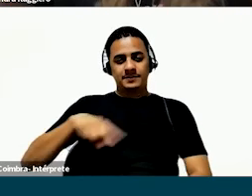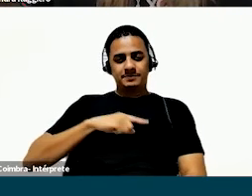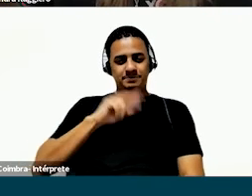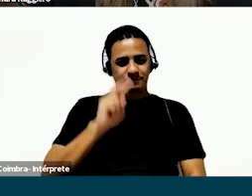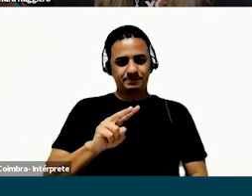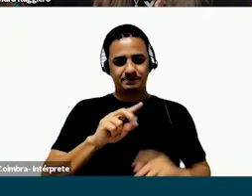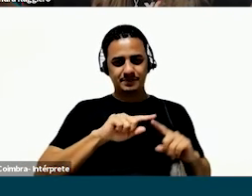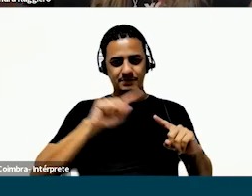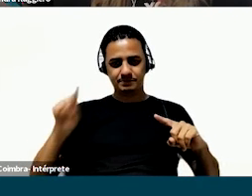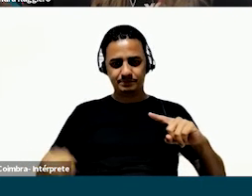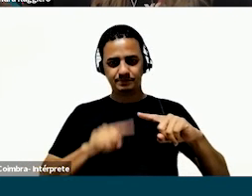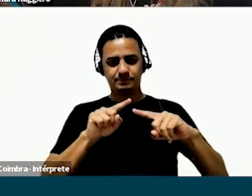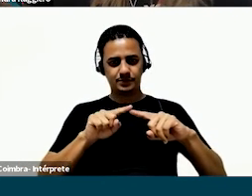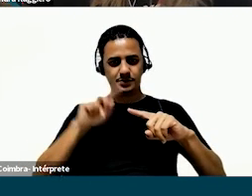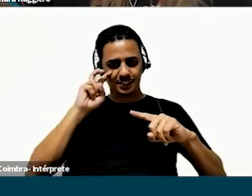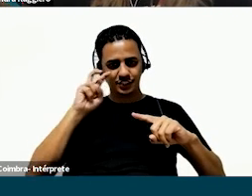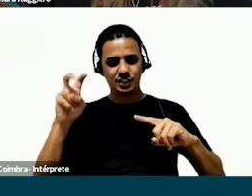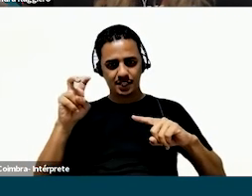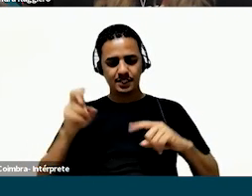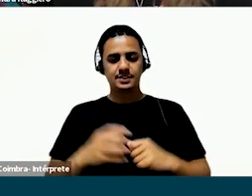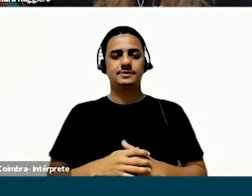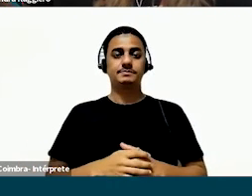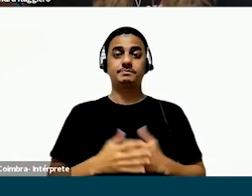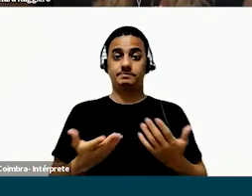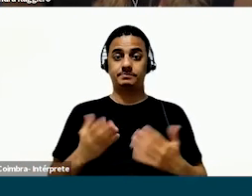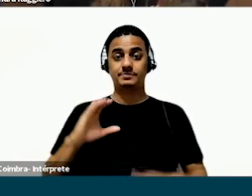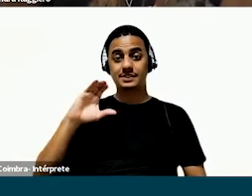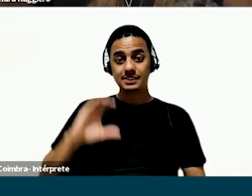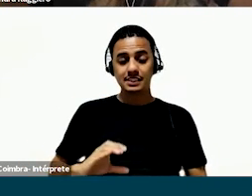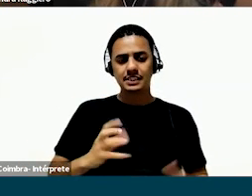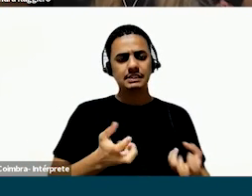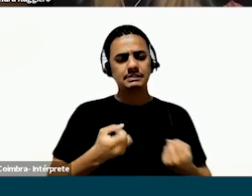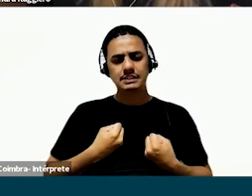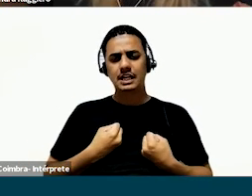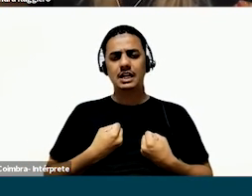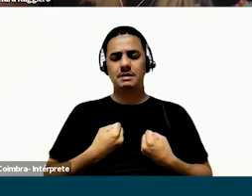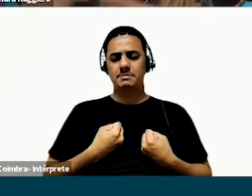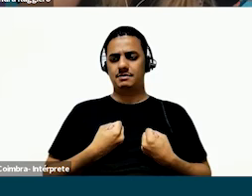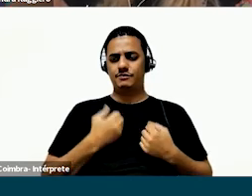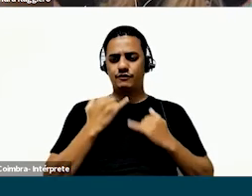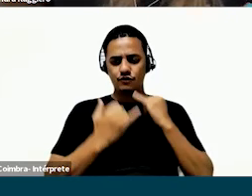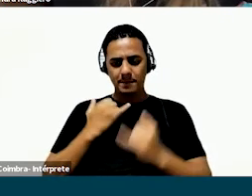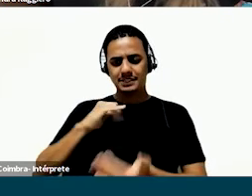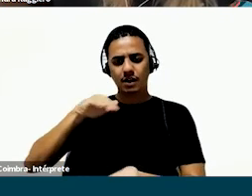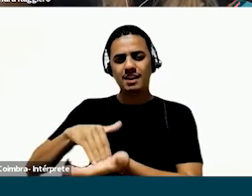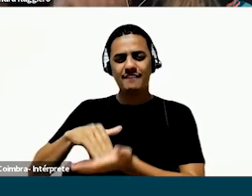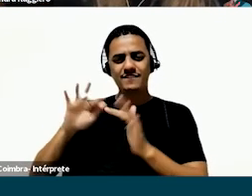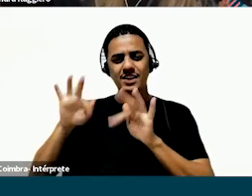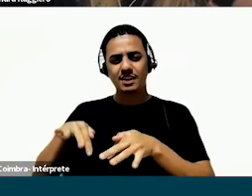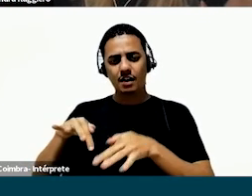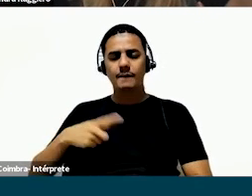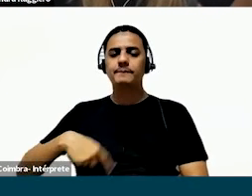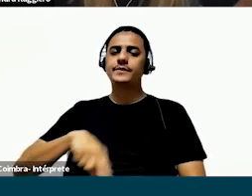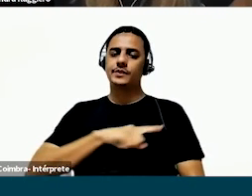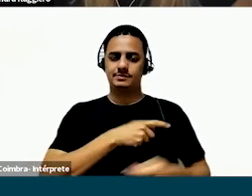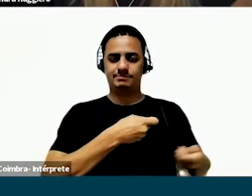Então, se a gente olhar aqui o nosso ciclo de inteligência, onde talvez o cliente receberia um valor somente lá no final, a